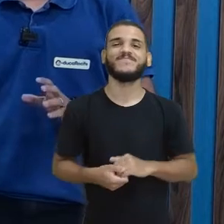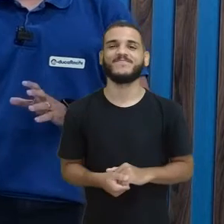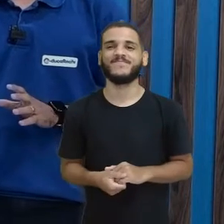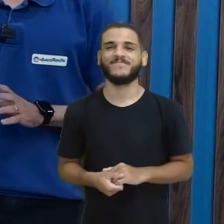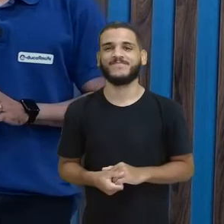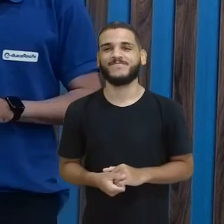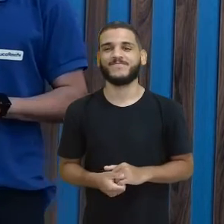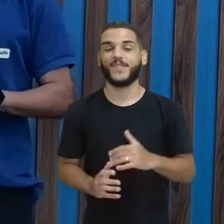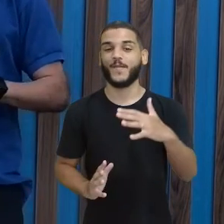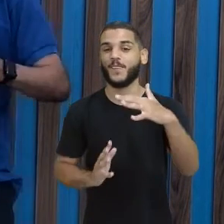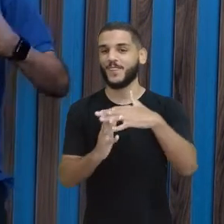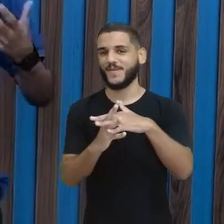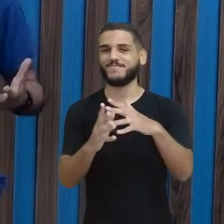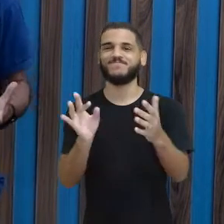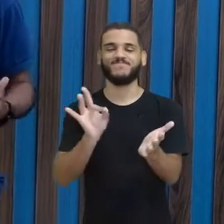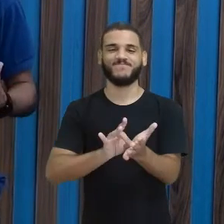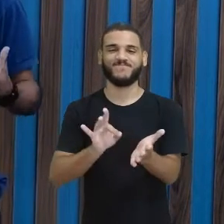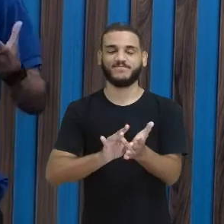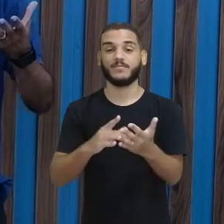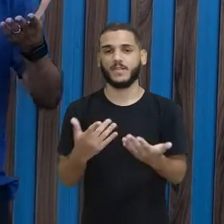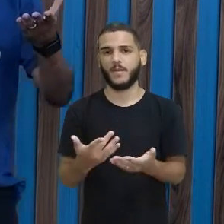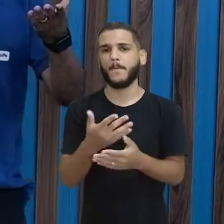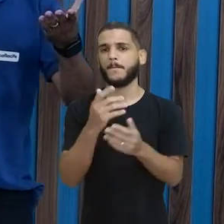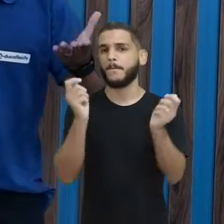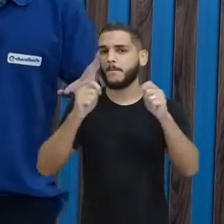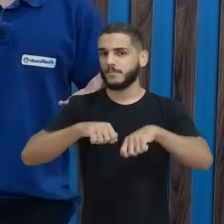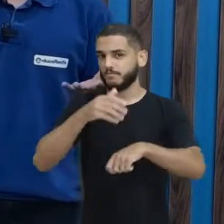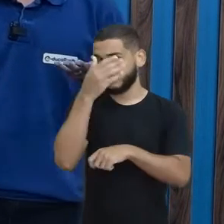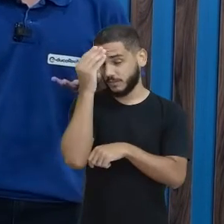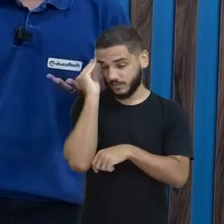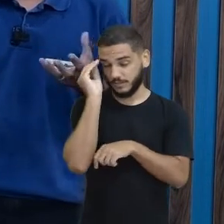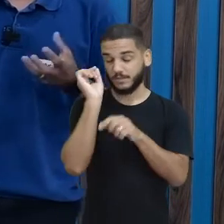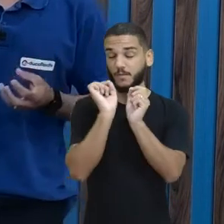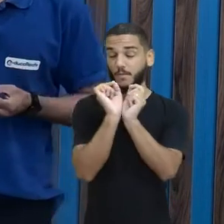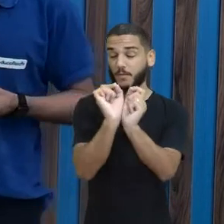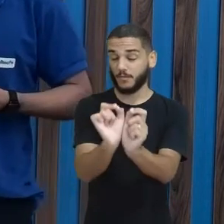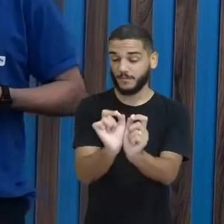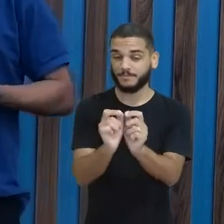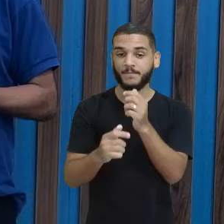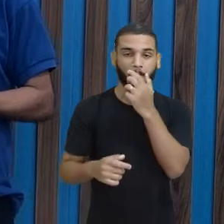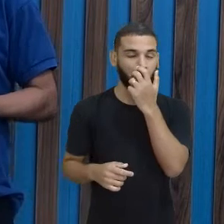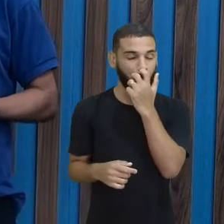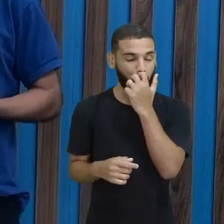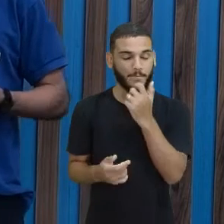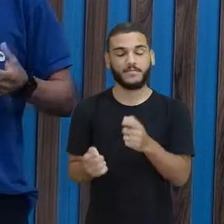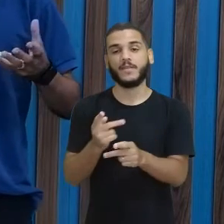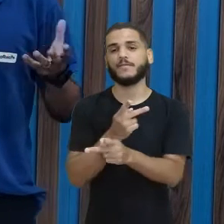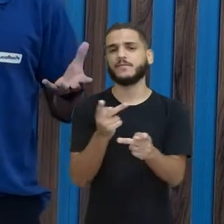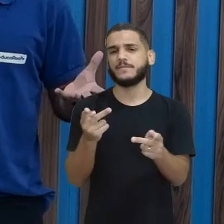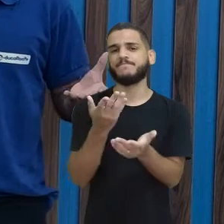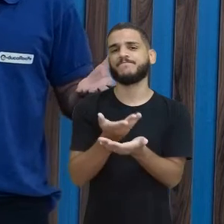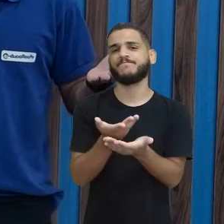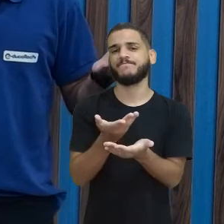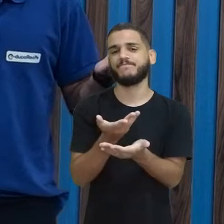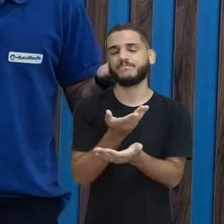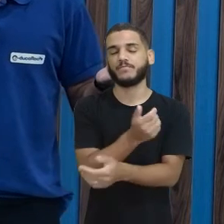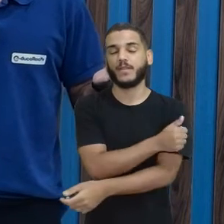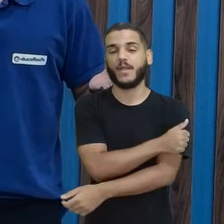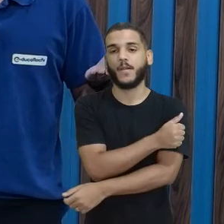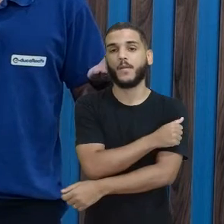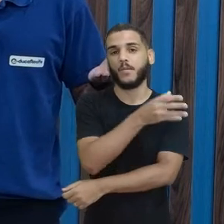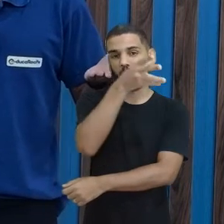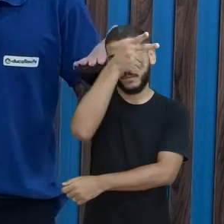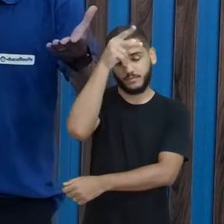né? Top, top, top. Não esqueça, você que é aluno da rede municipal do Recife, você vai poder nos assistir